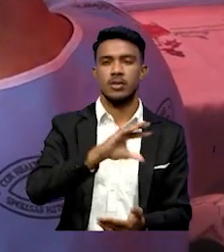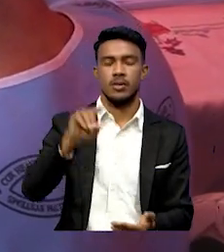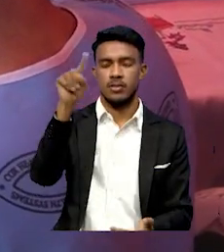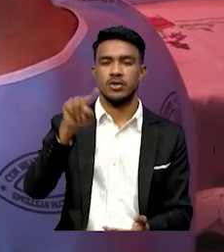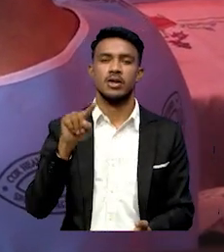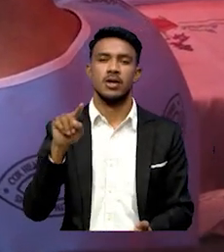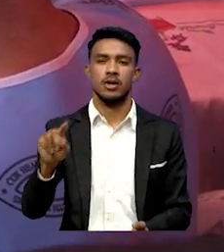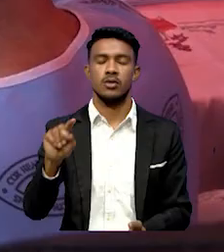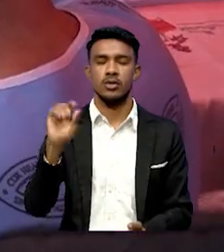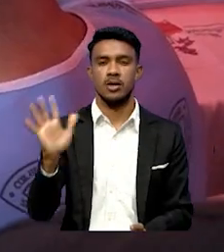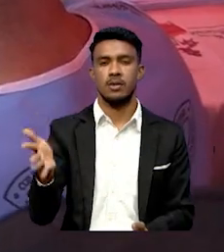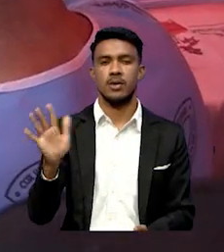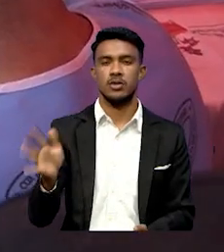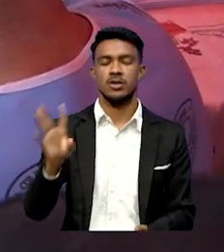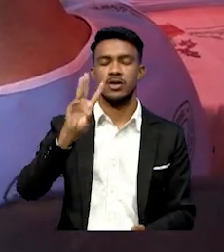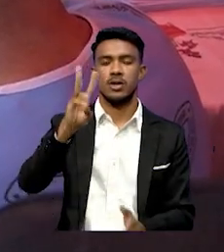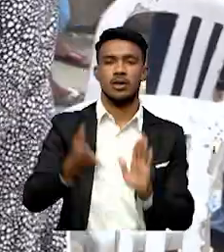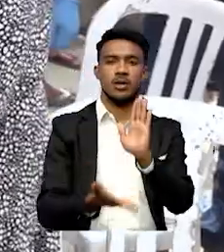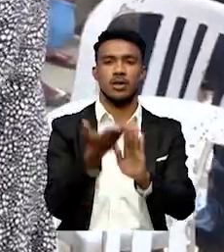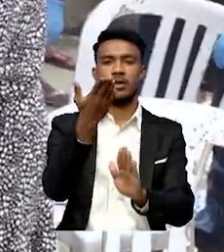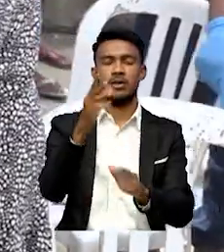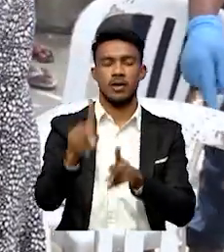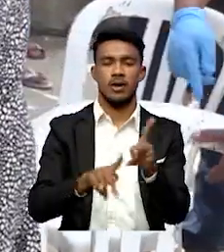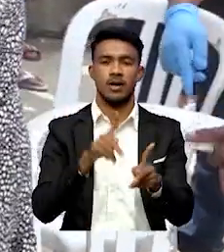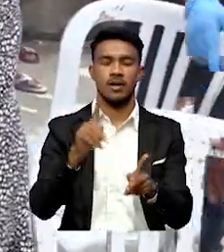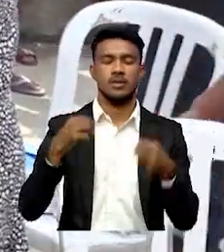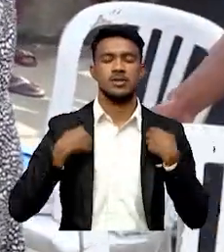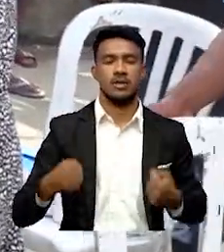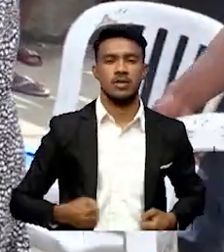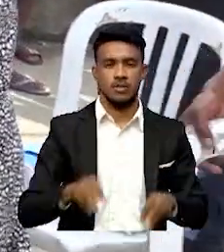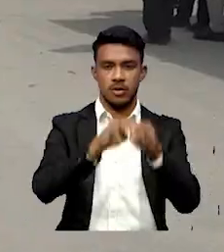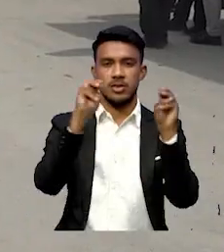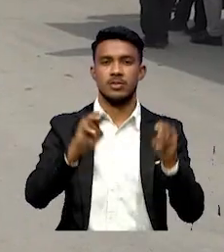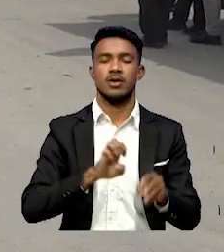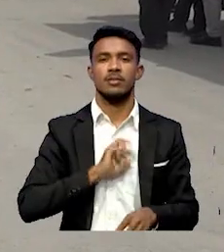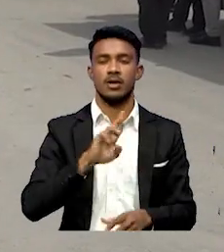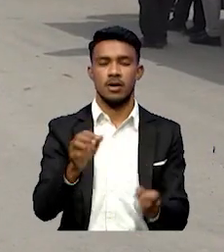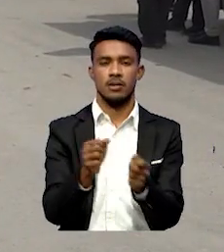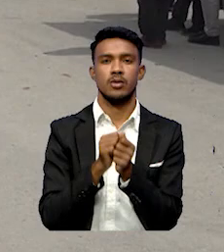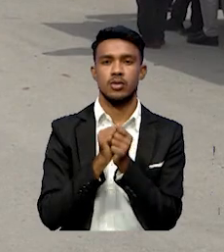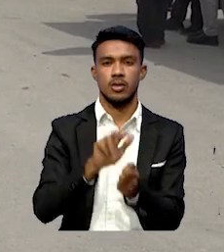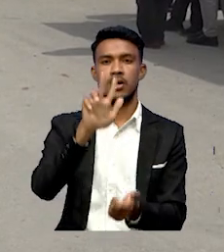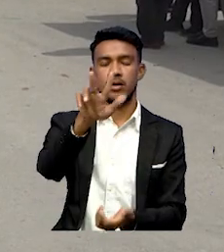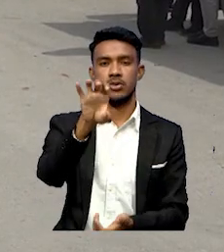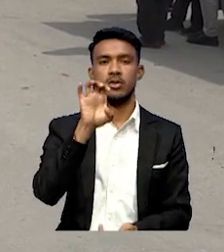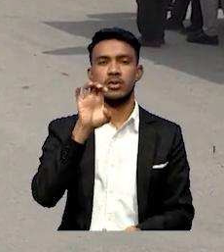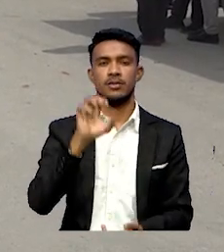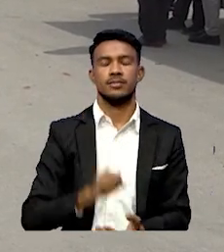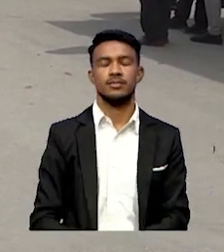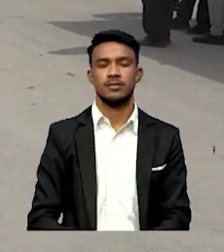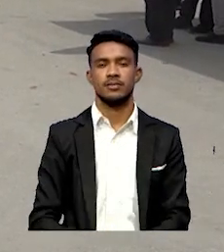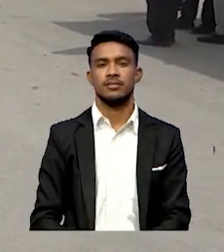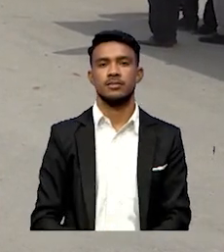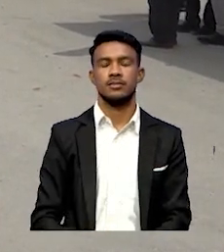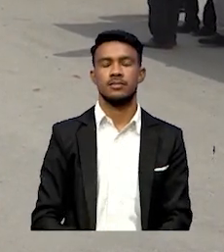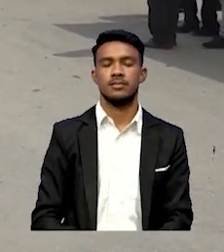atinge 1% lima no lurecim nem liu. Total pessoal saúde em município Ermeira, Hamutuk Atustolo Resin. Efigene Babo, Lamberto da